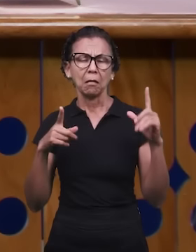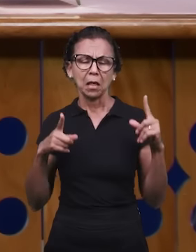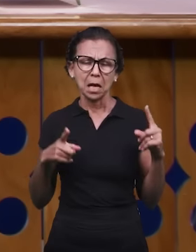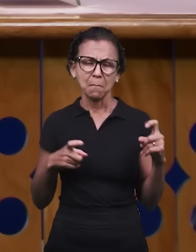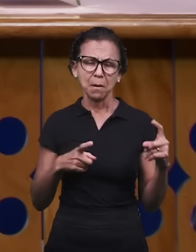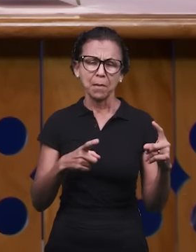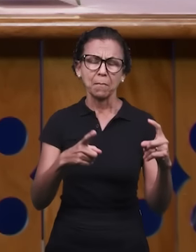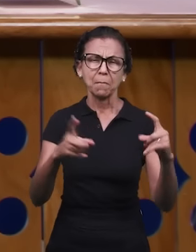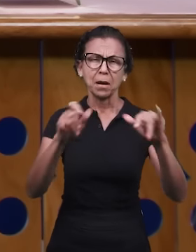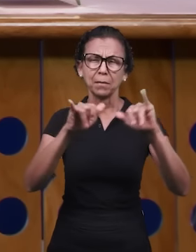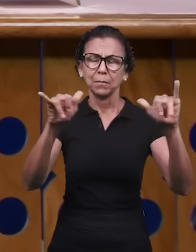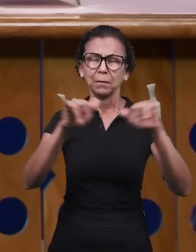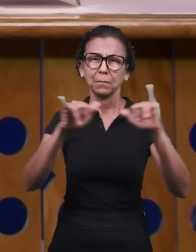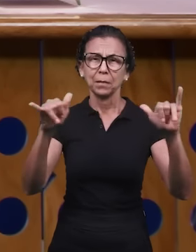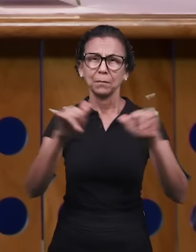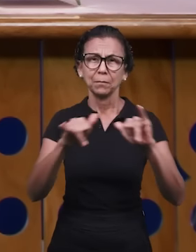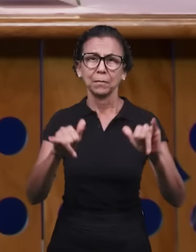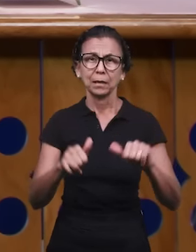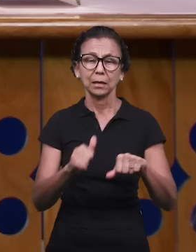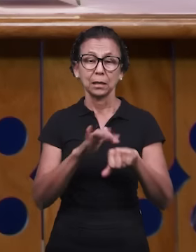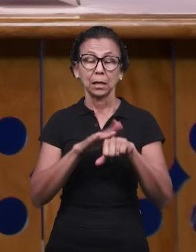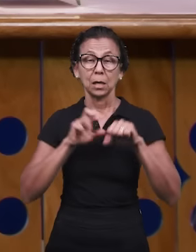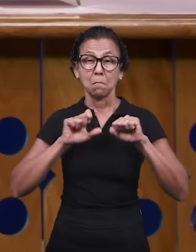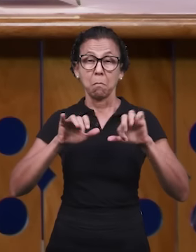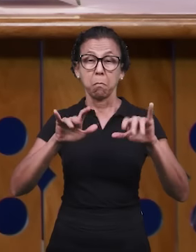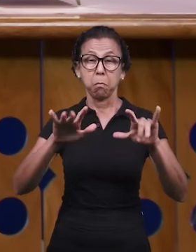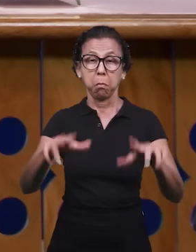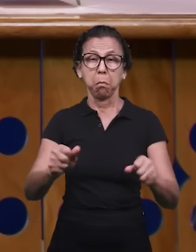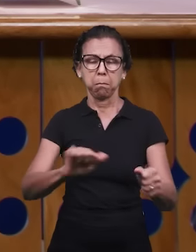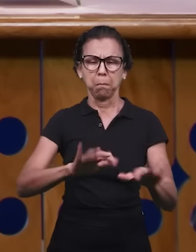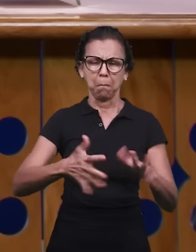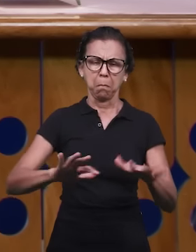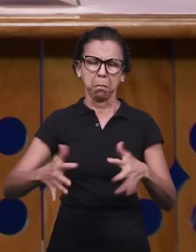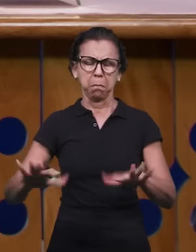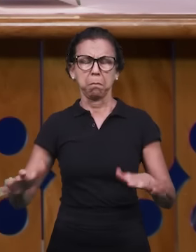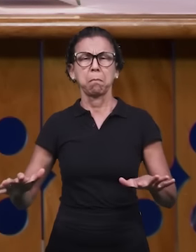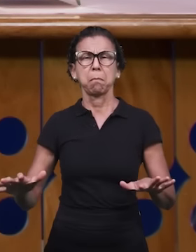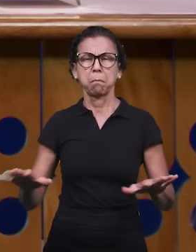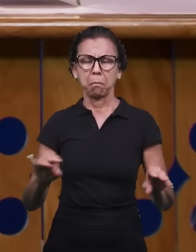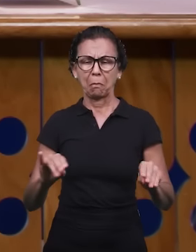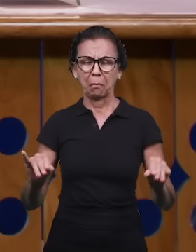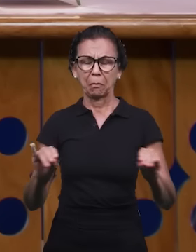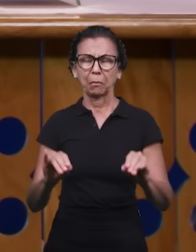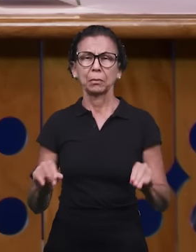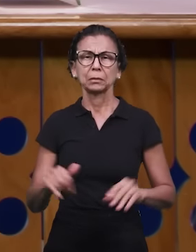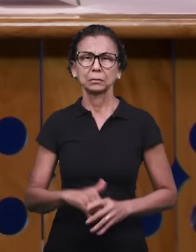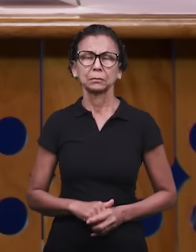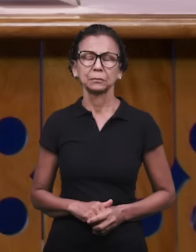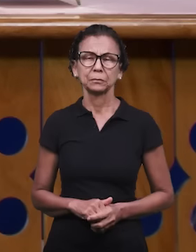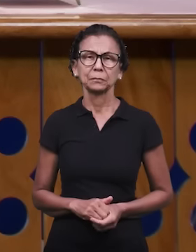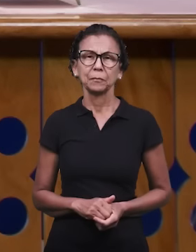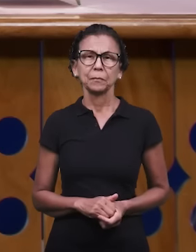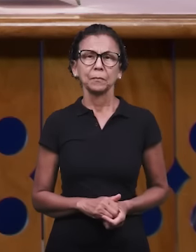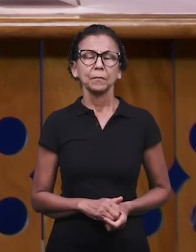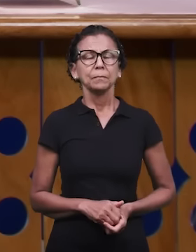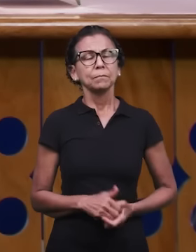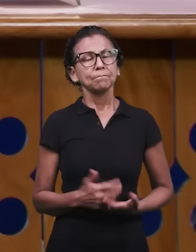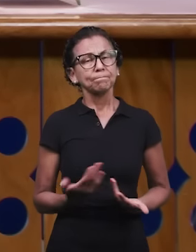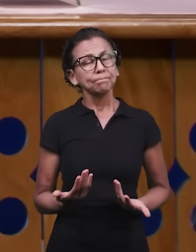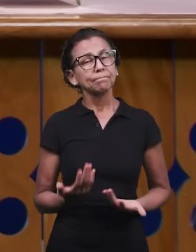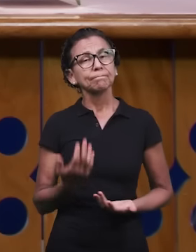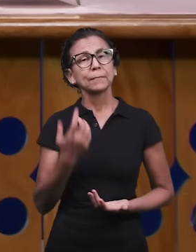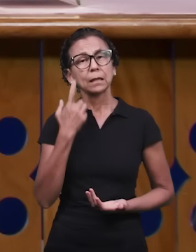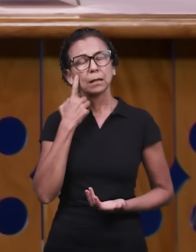guerras, pestes, terremotos, tudo isso nós temos visto e temos